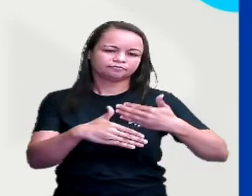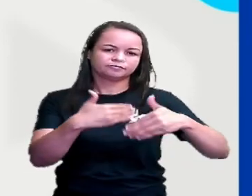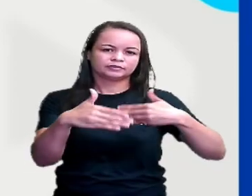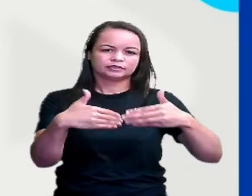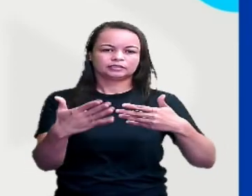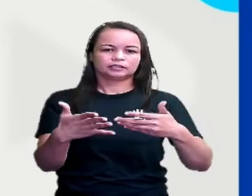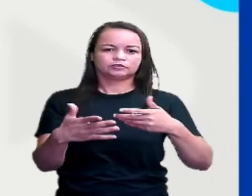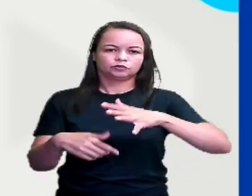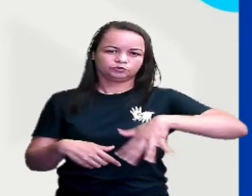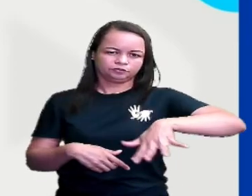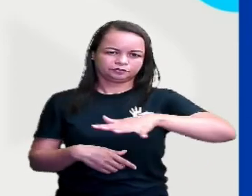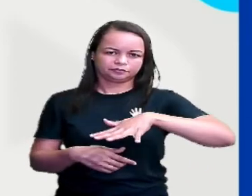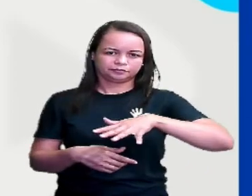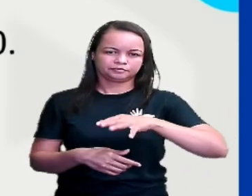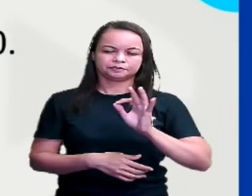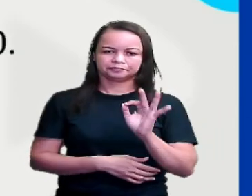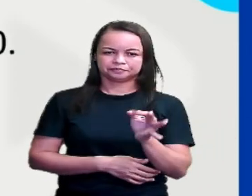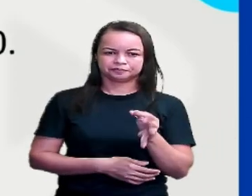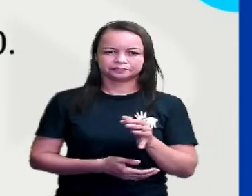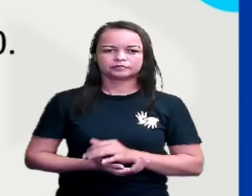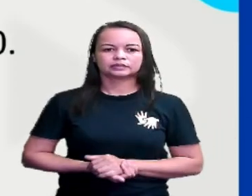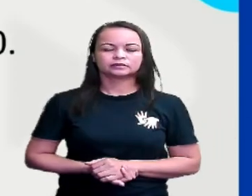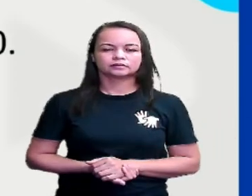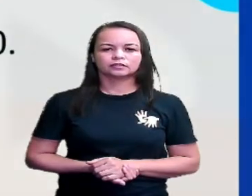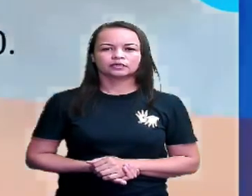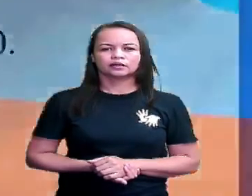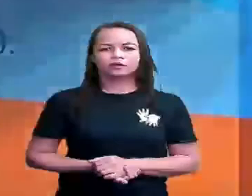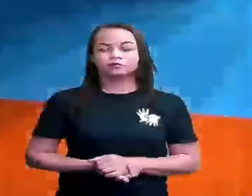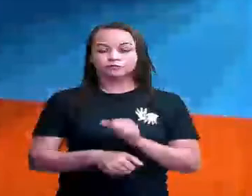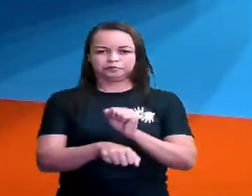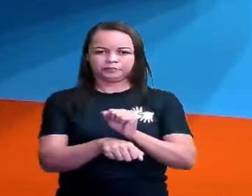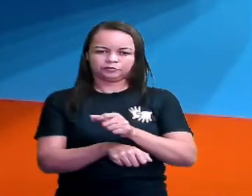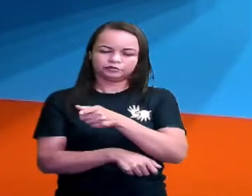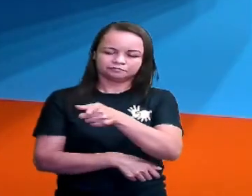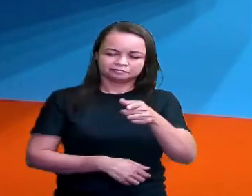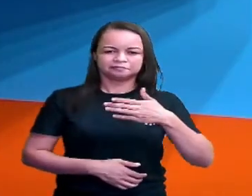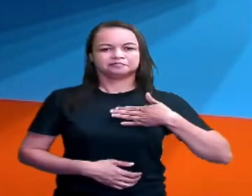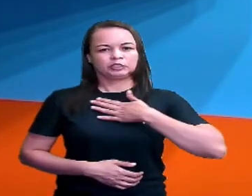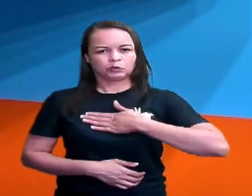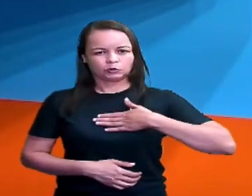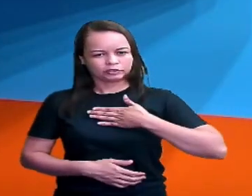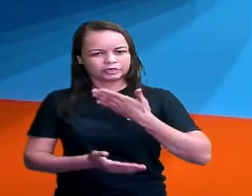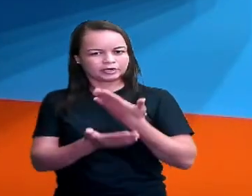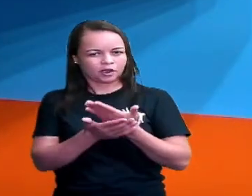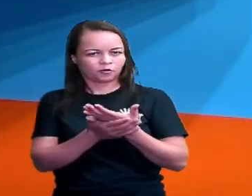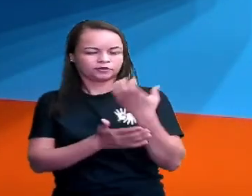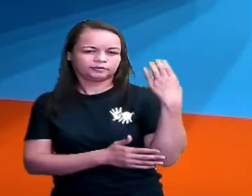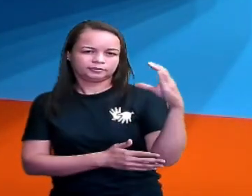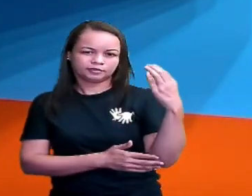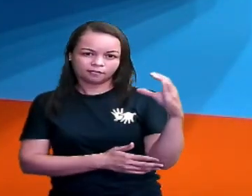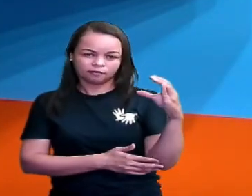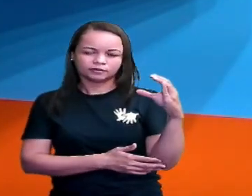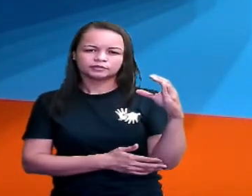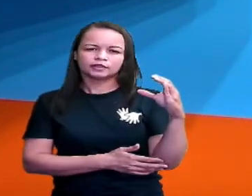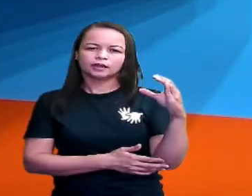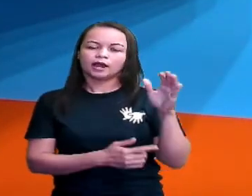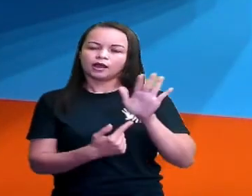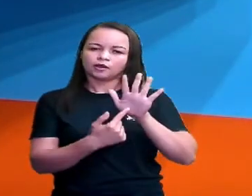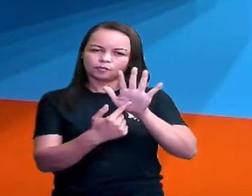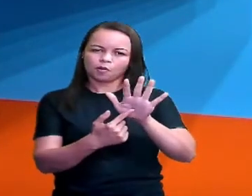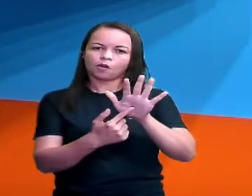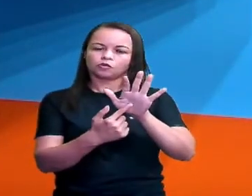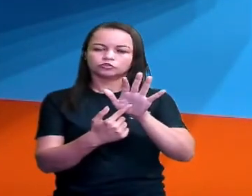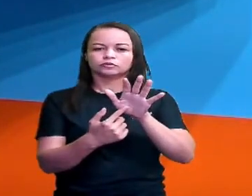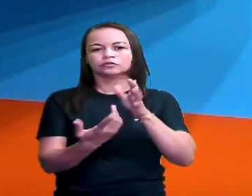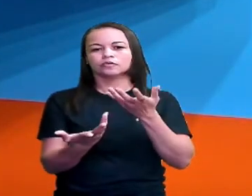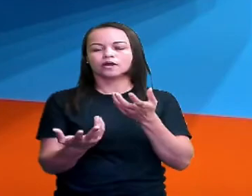naquele ambiente, tá certo? Eu espero que vocês tenham gostado dessa aula de Ciências da Natureza. Aqui estão as